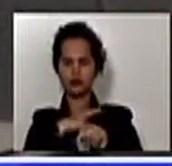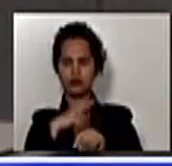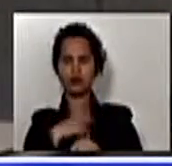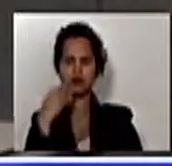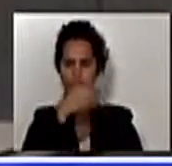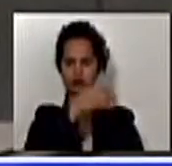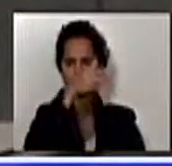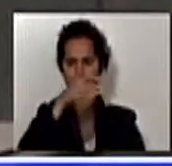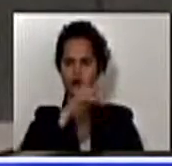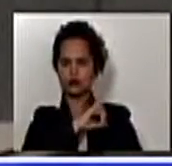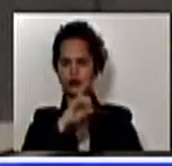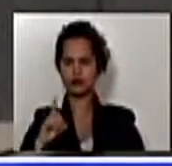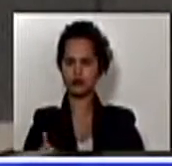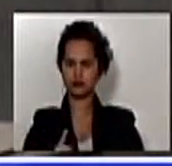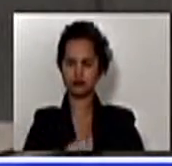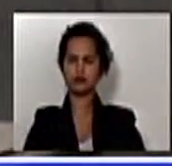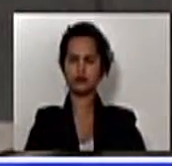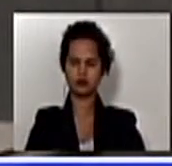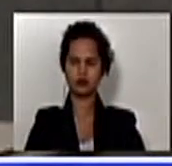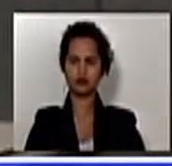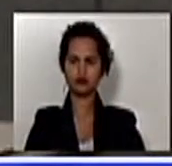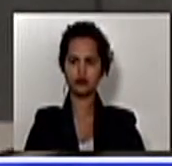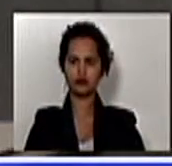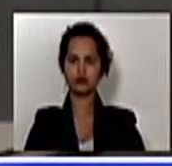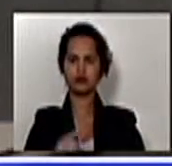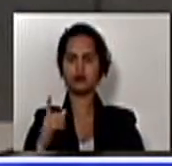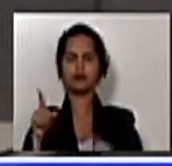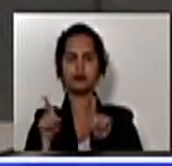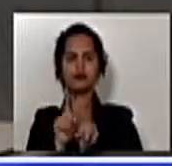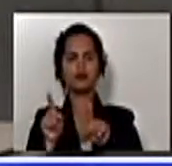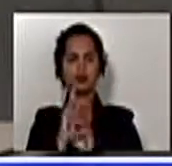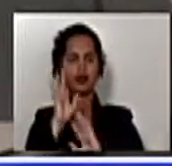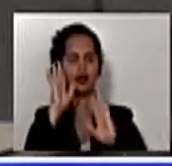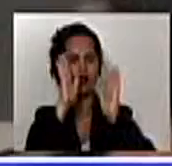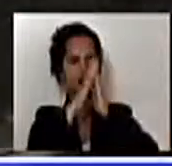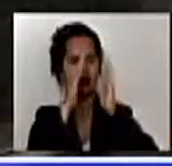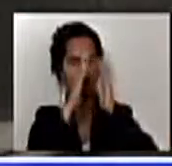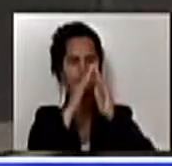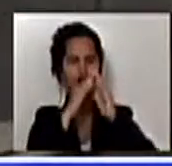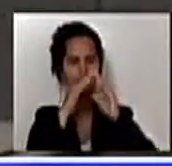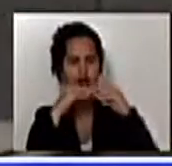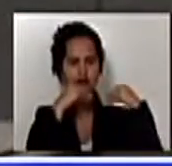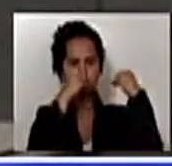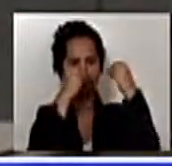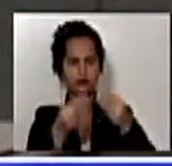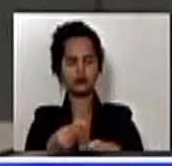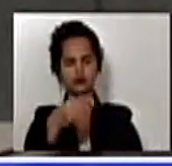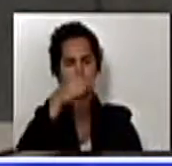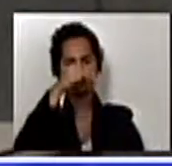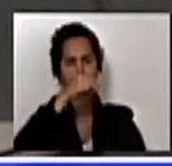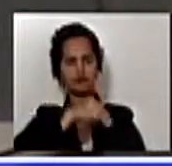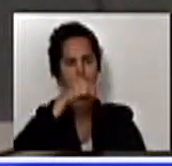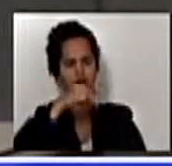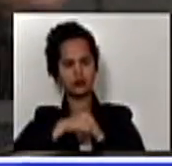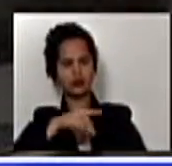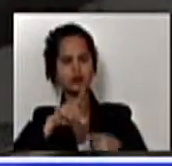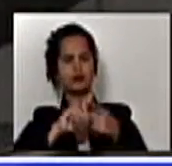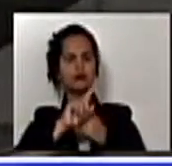também. Tem hoje também a entrega de umas casas, hoje, né, está vindo ministro, o governador também está indo,